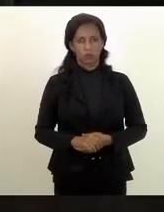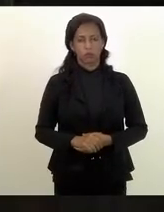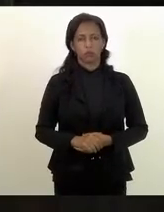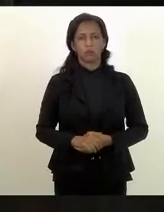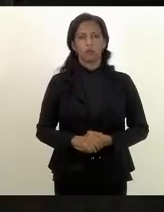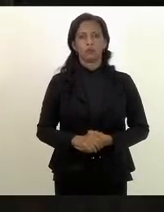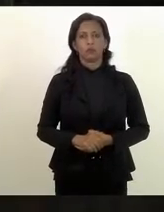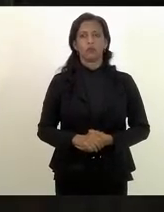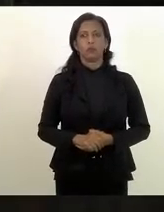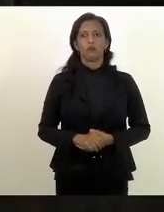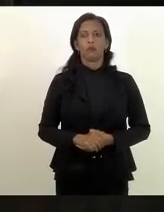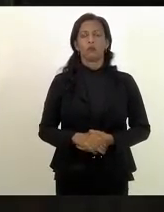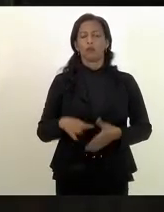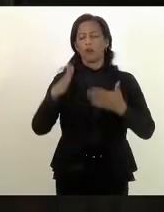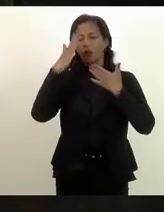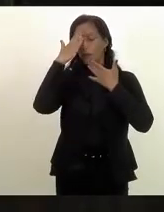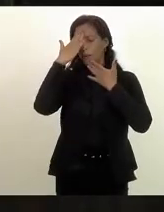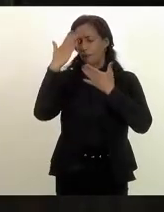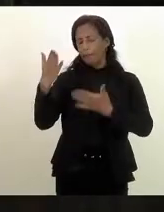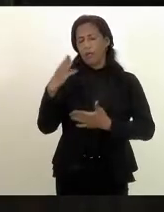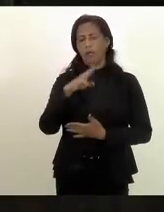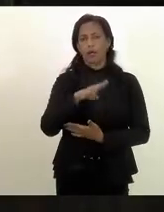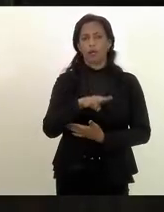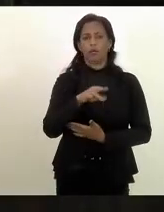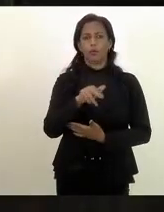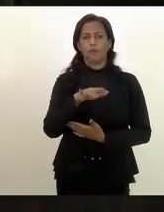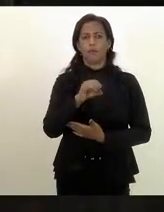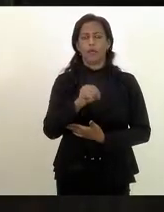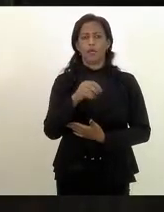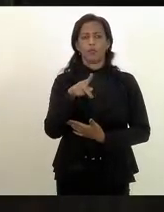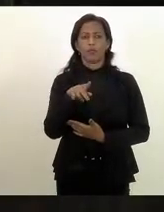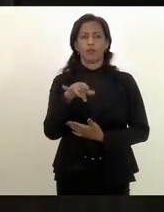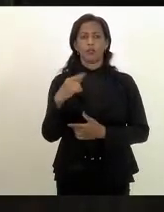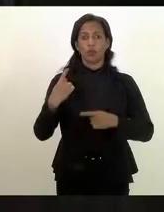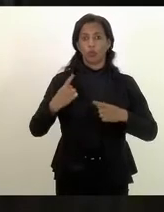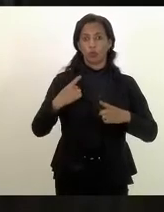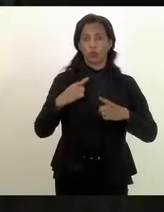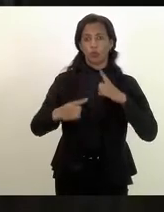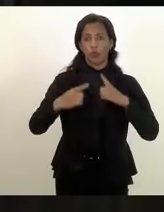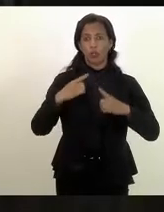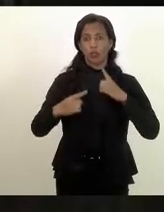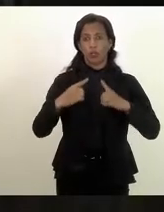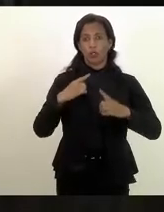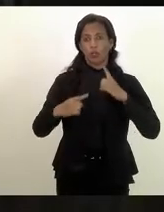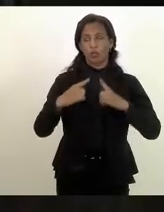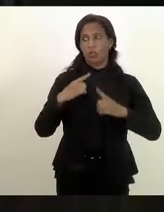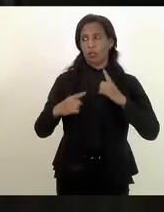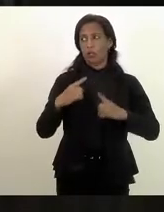obrigada deputado Márcio Pacheco para discutir a deputada Renata Souza